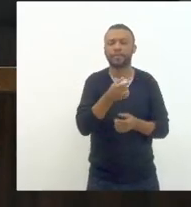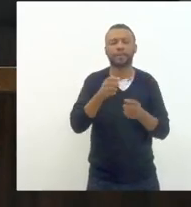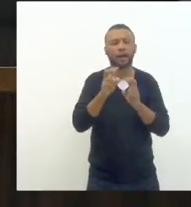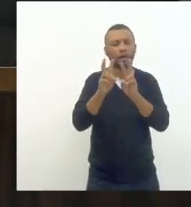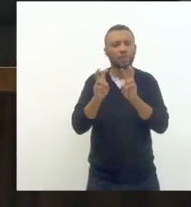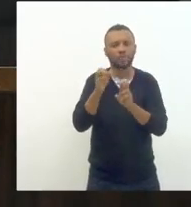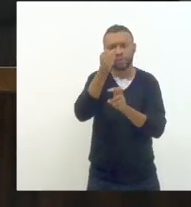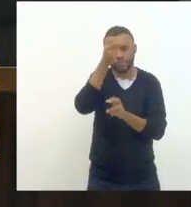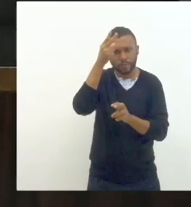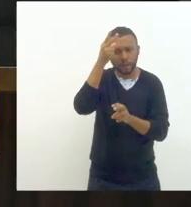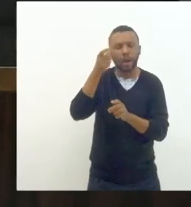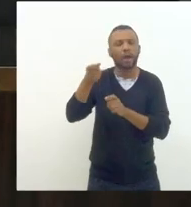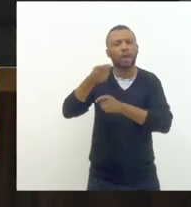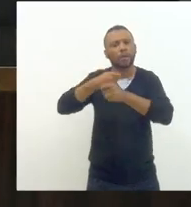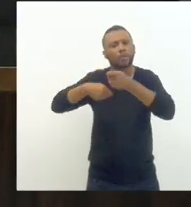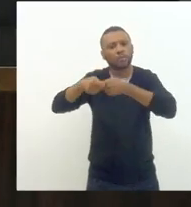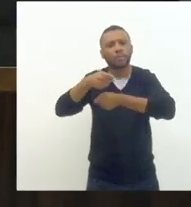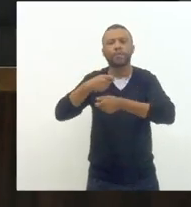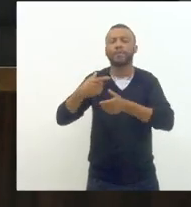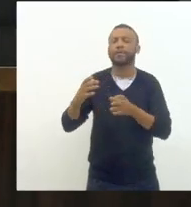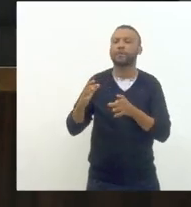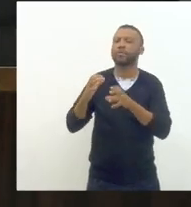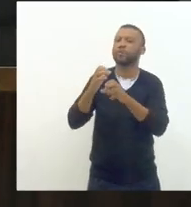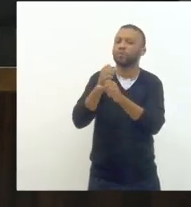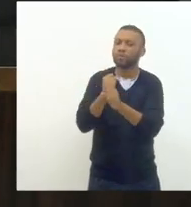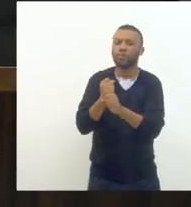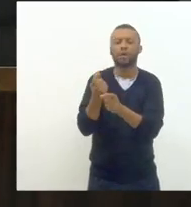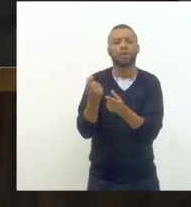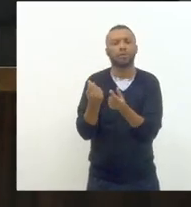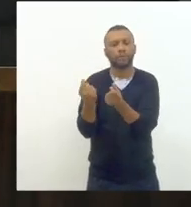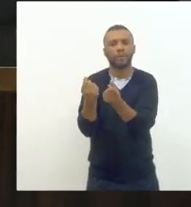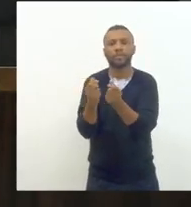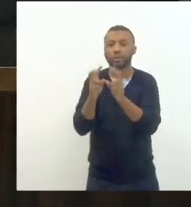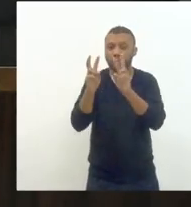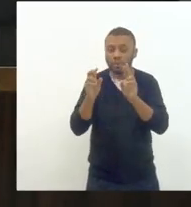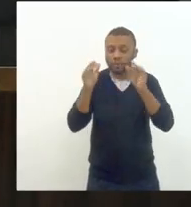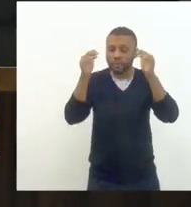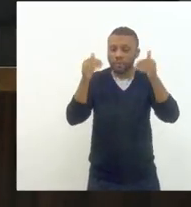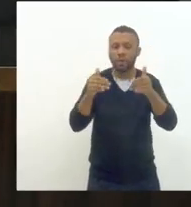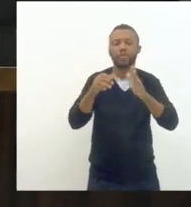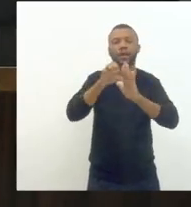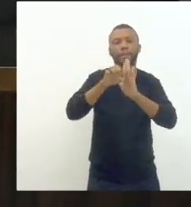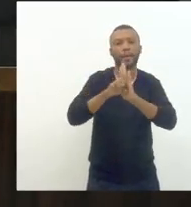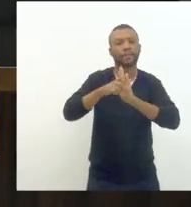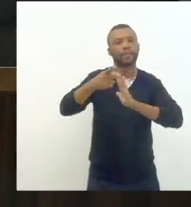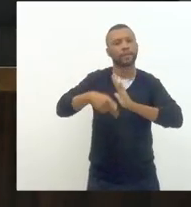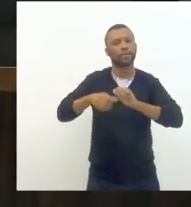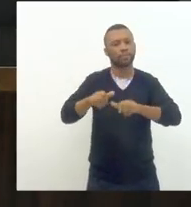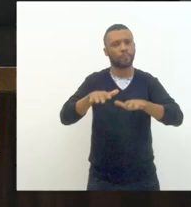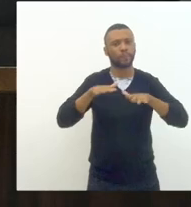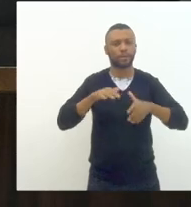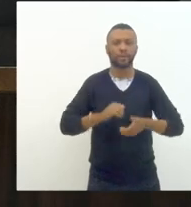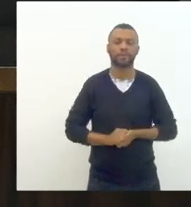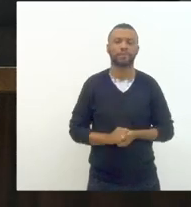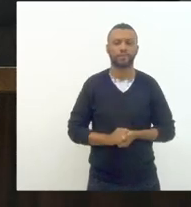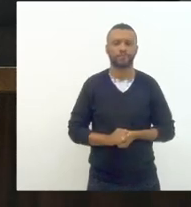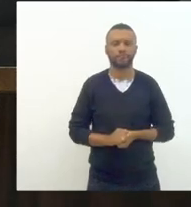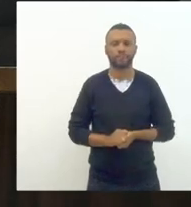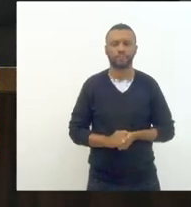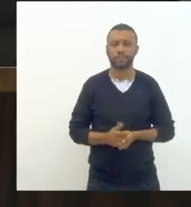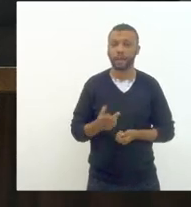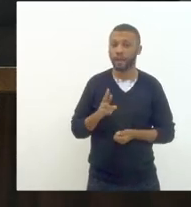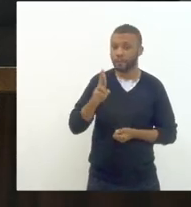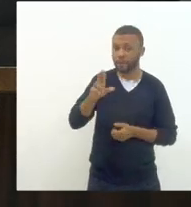Municipais, de Economia e Tributação e Orçamento sobre as emendas de plenário. para emitir parecer pela Comissão de Constituição e Justiça,